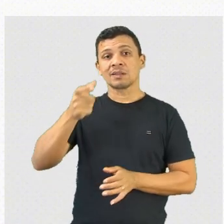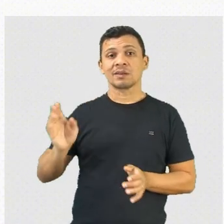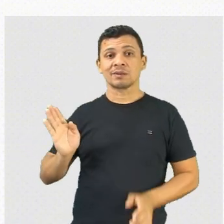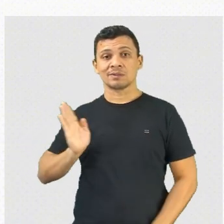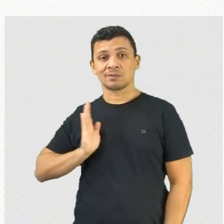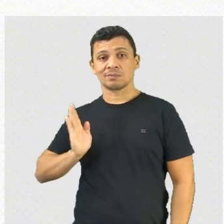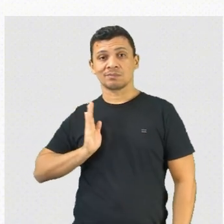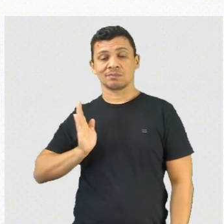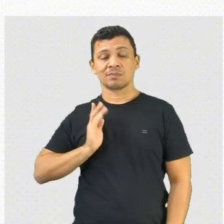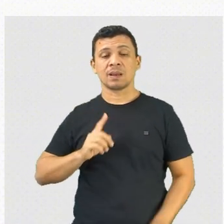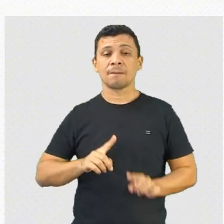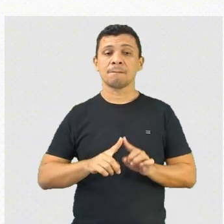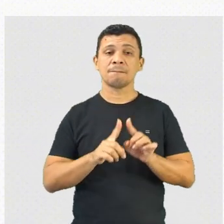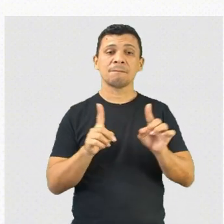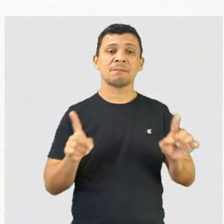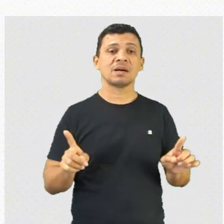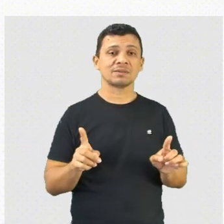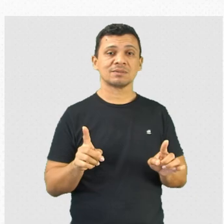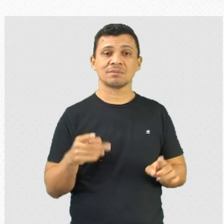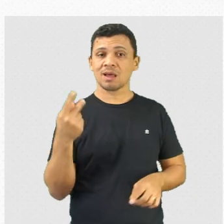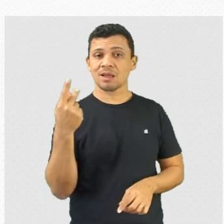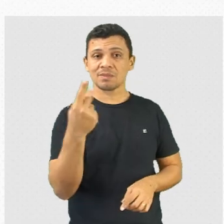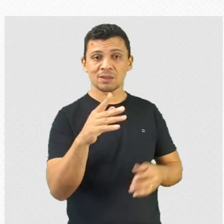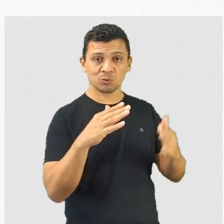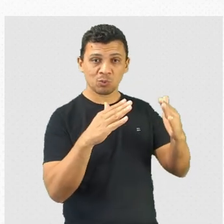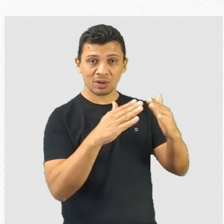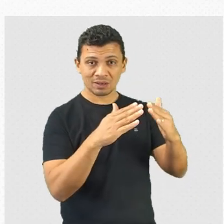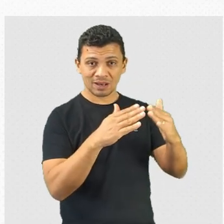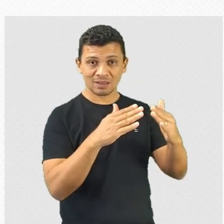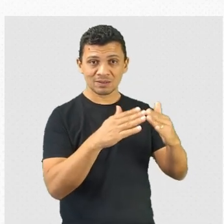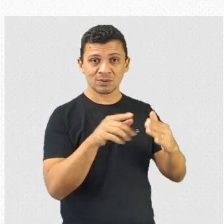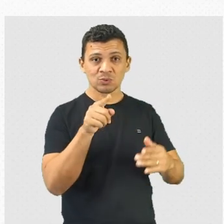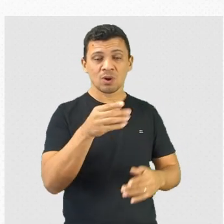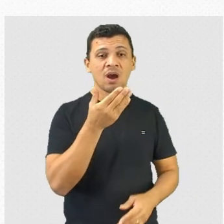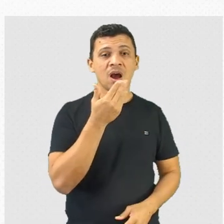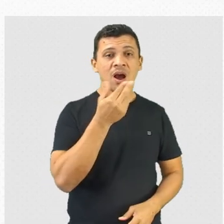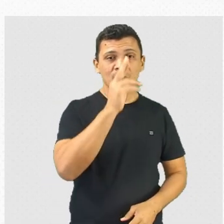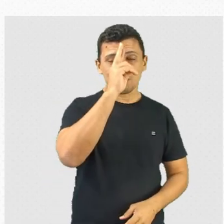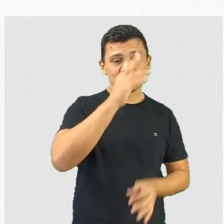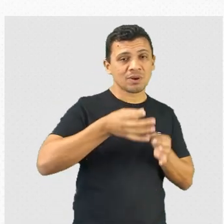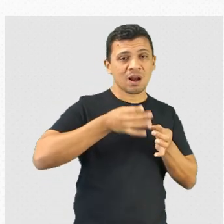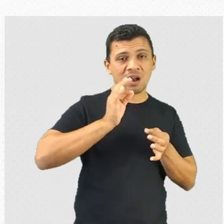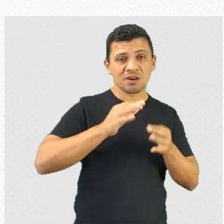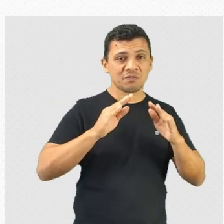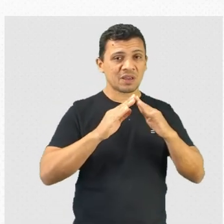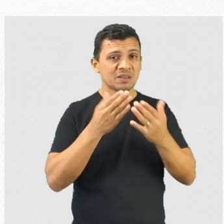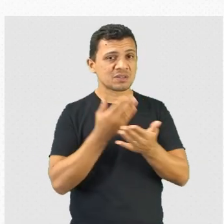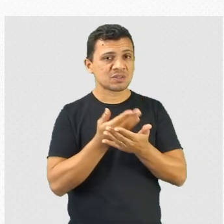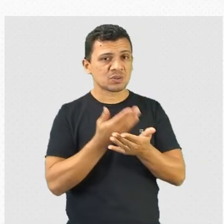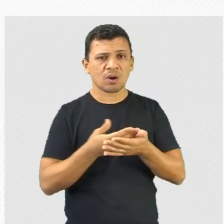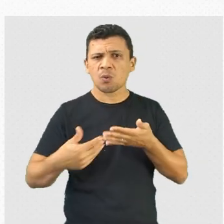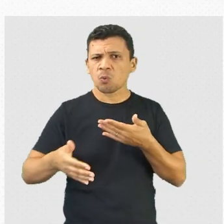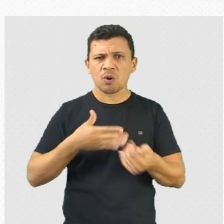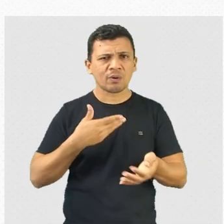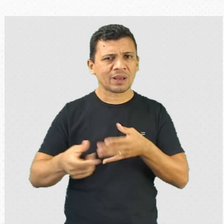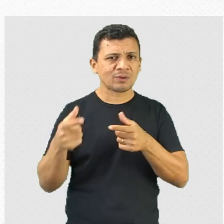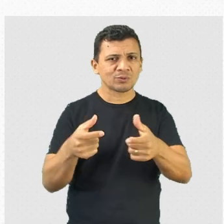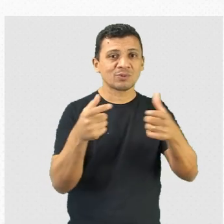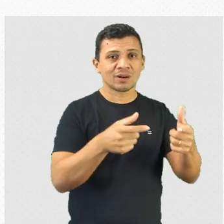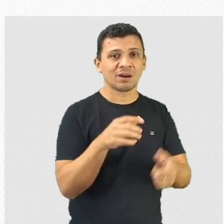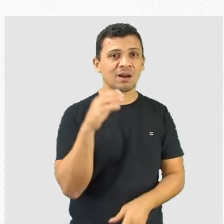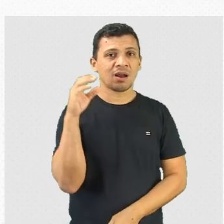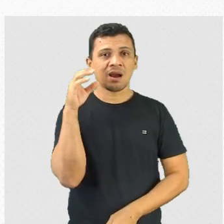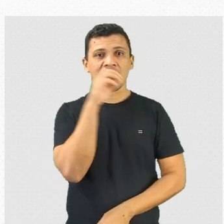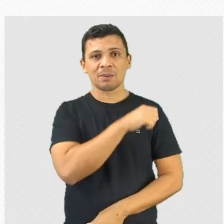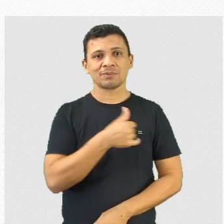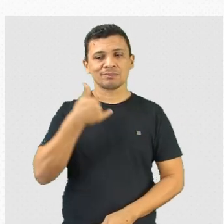elas chegam na tua casa, elas chegam no teu almoço, no teu café, na tua escola, etc., onde tu estiver, de maneira mais rápida, porque basta